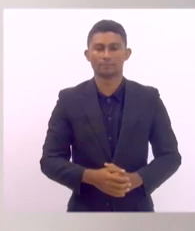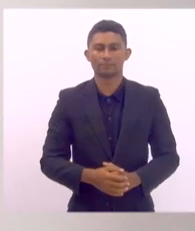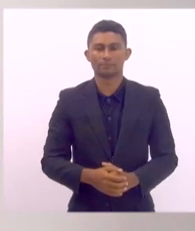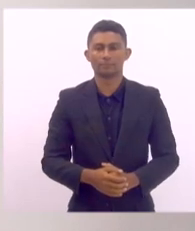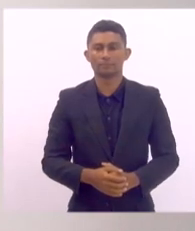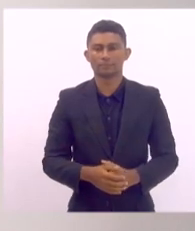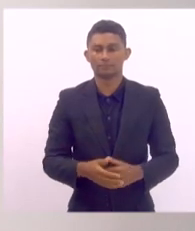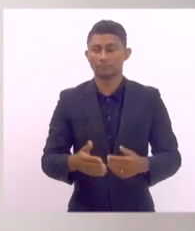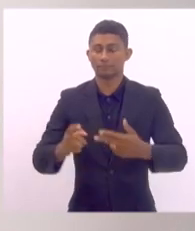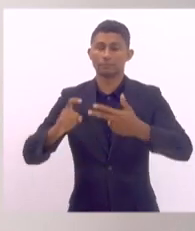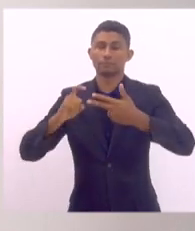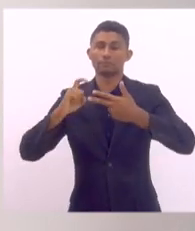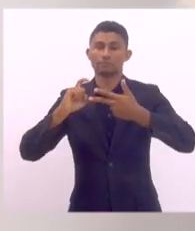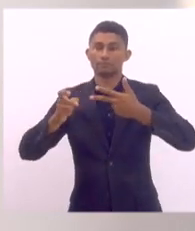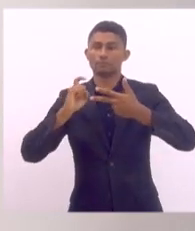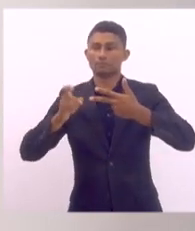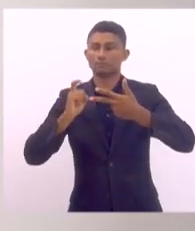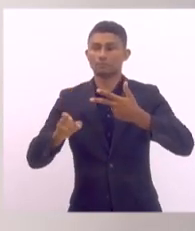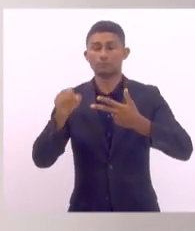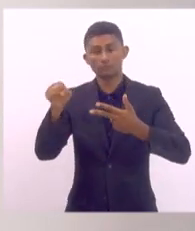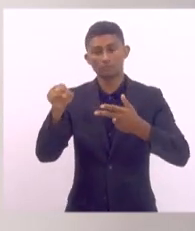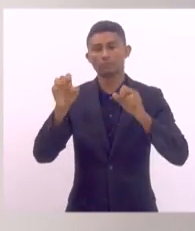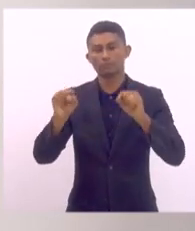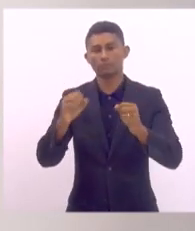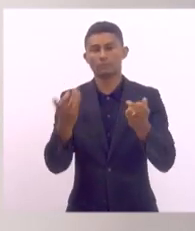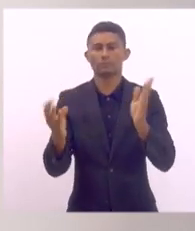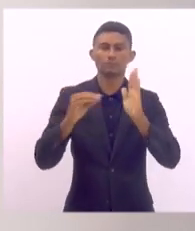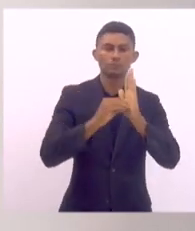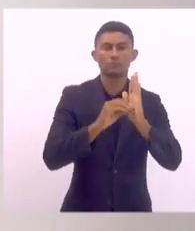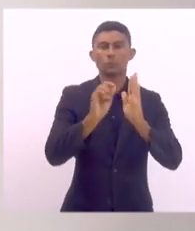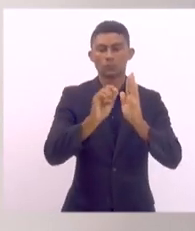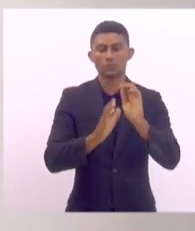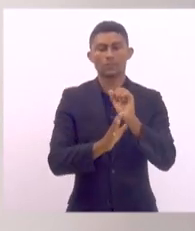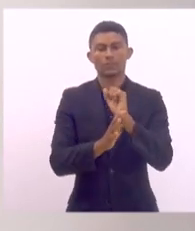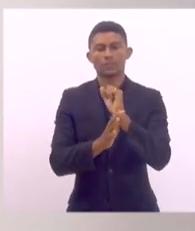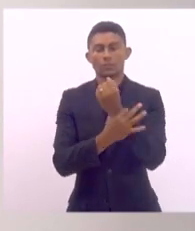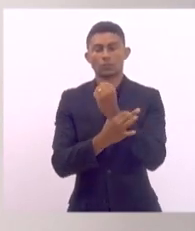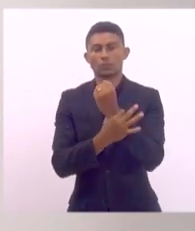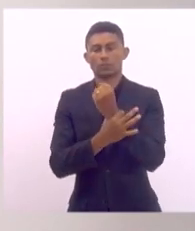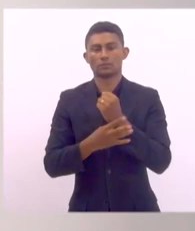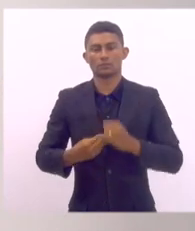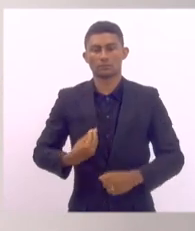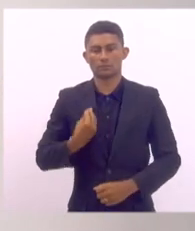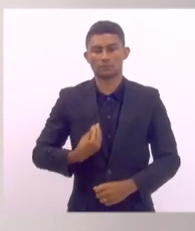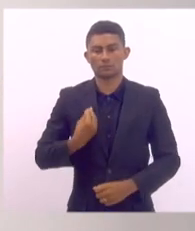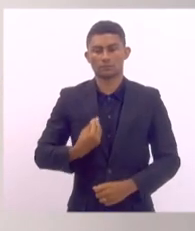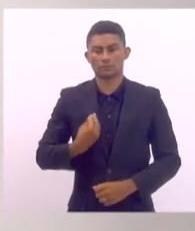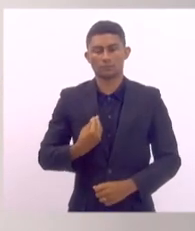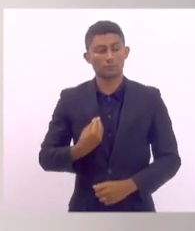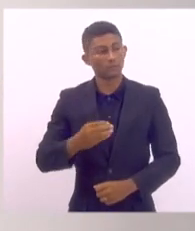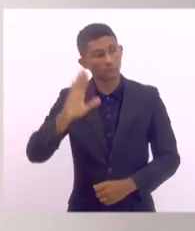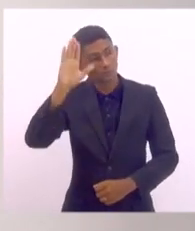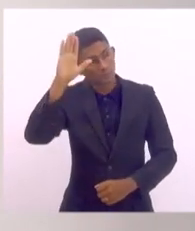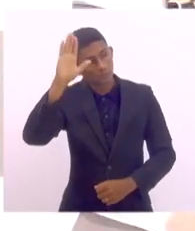Autoriza o Poder Executivo a incluir o segmento feminino no programa de segurança presente. Presidente, para discutir isso, é meu também.